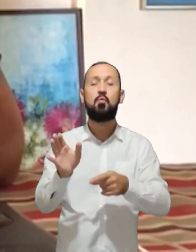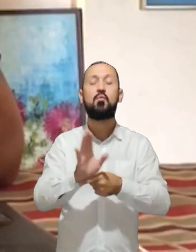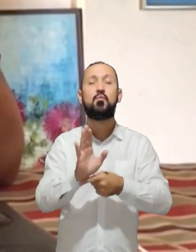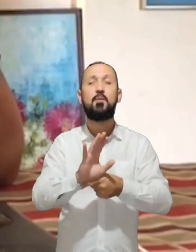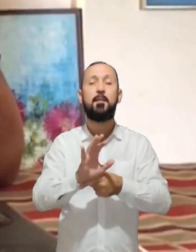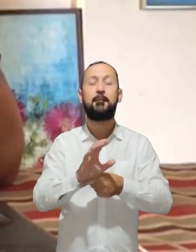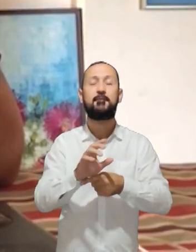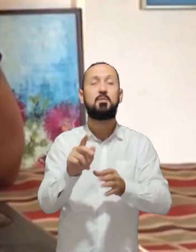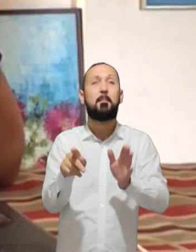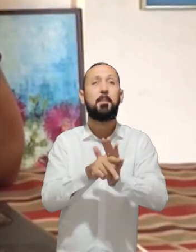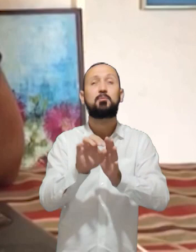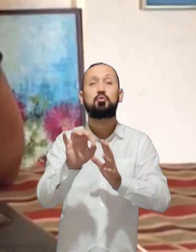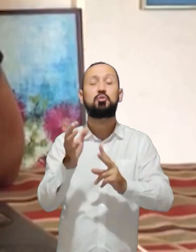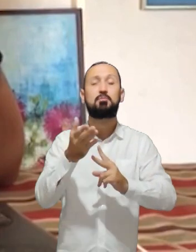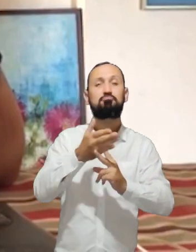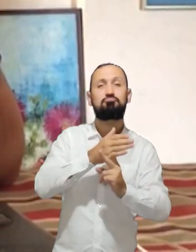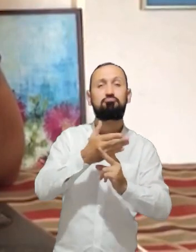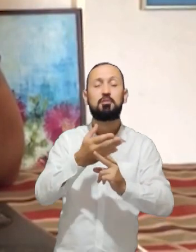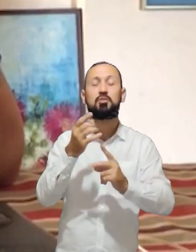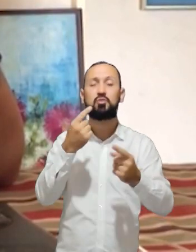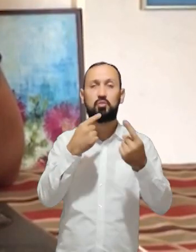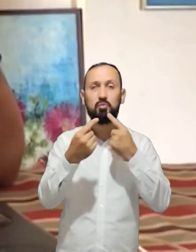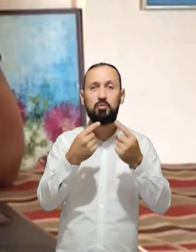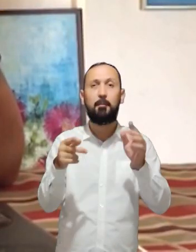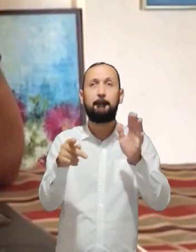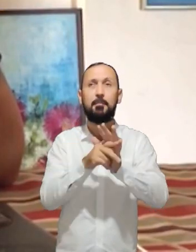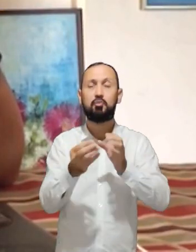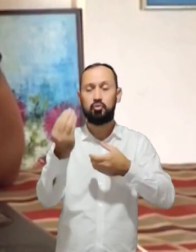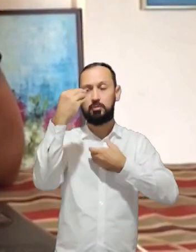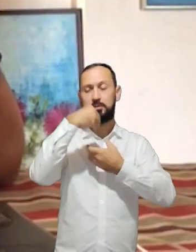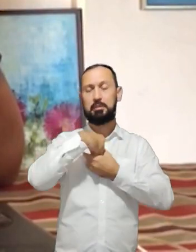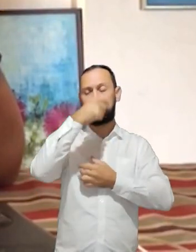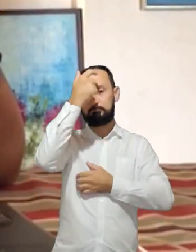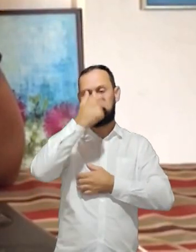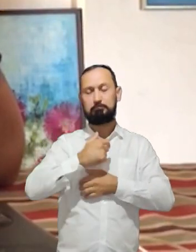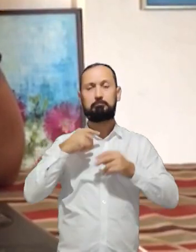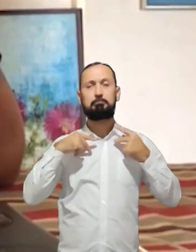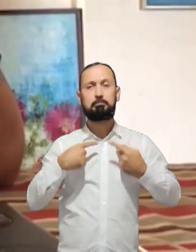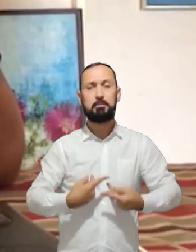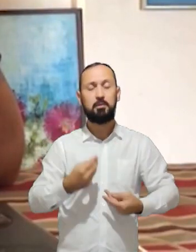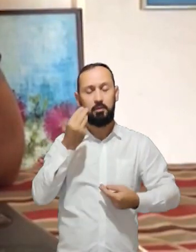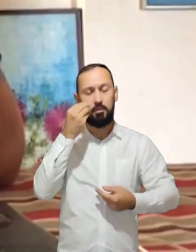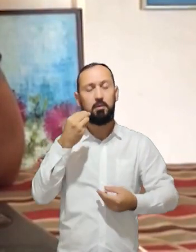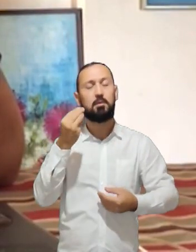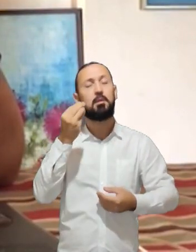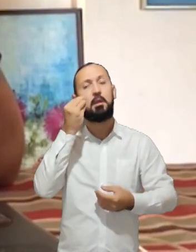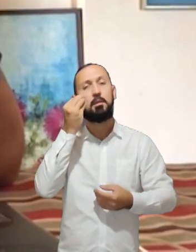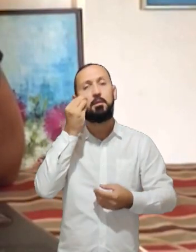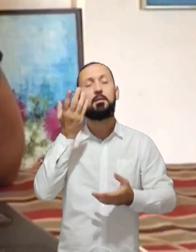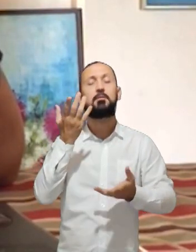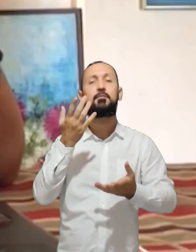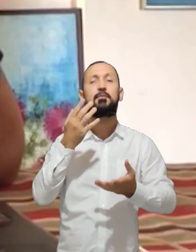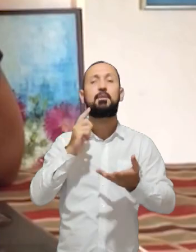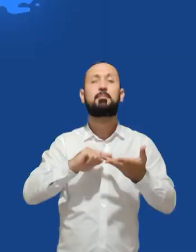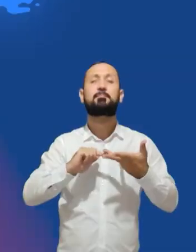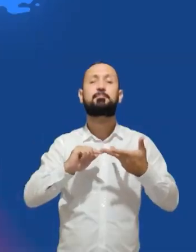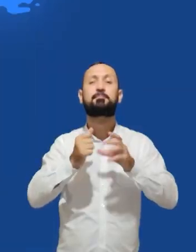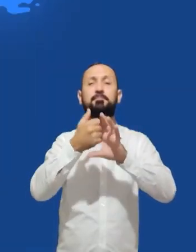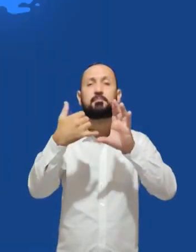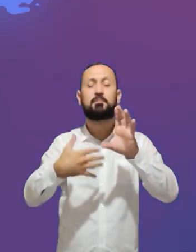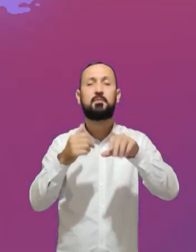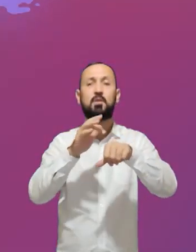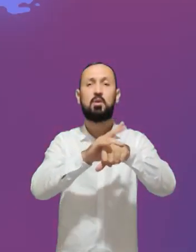também utilizou o videomapping para constituir uma espacialidade híbrida que discutia várias questões da psique humana, tentando